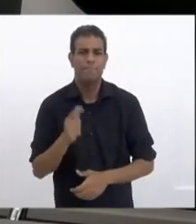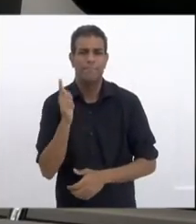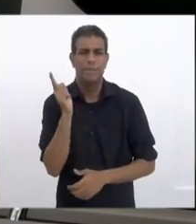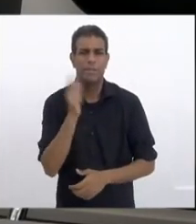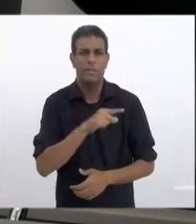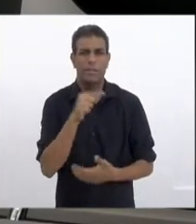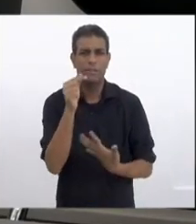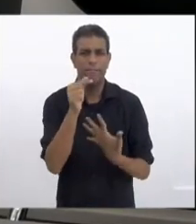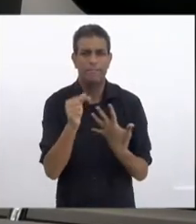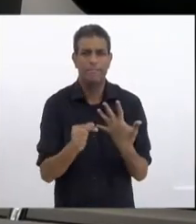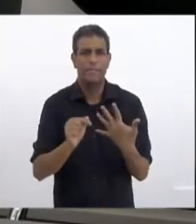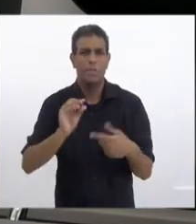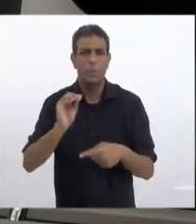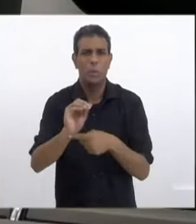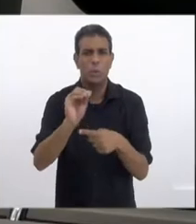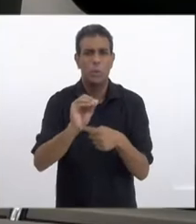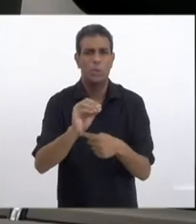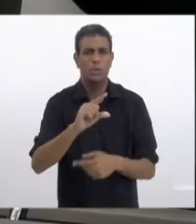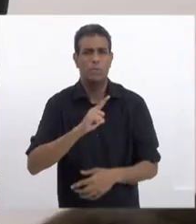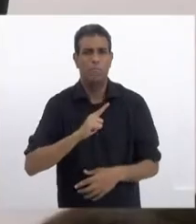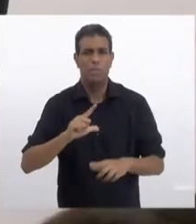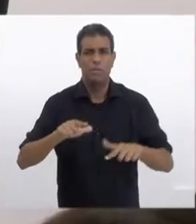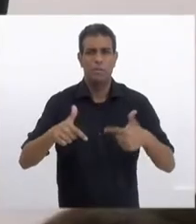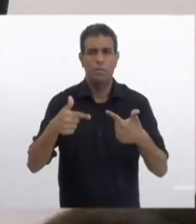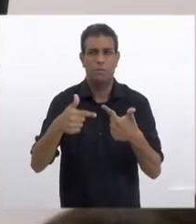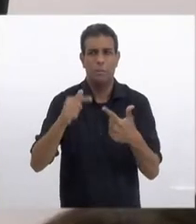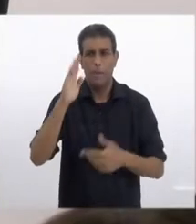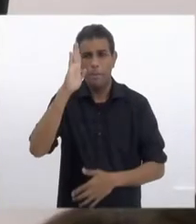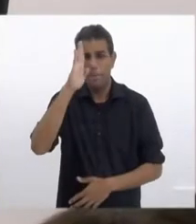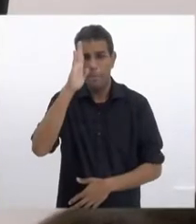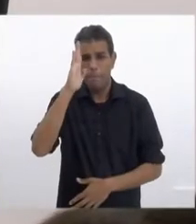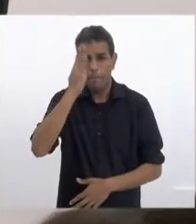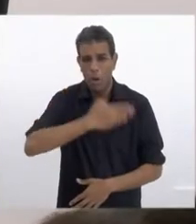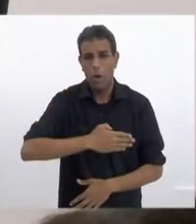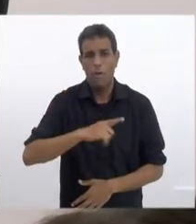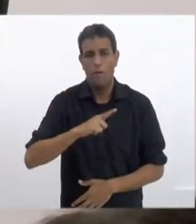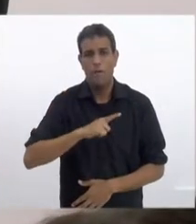Então, isso tem eficácia comprovada